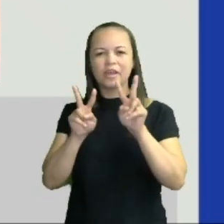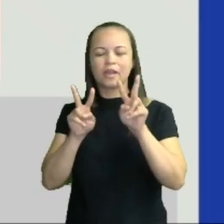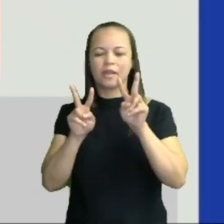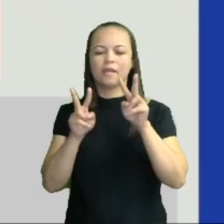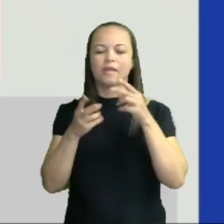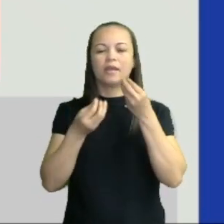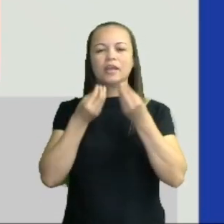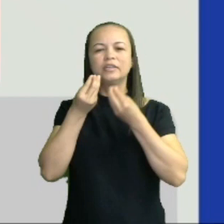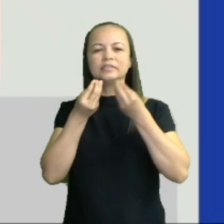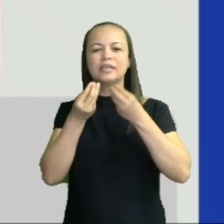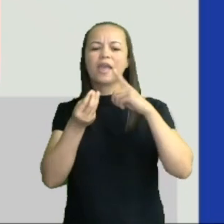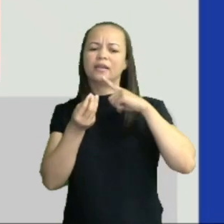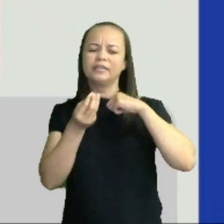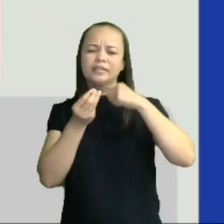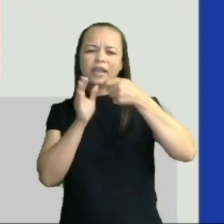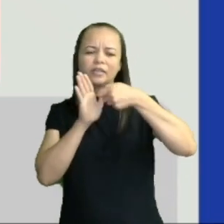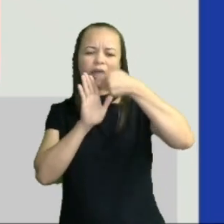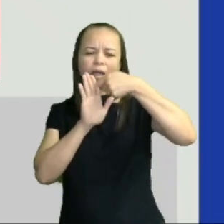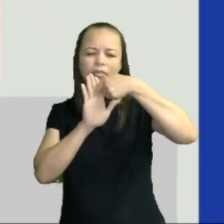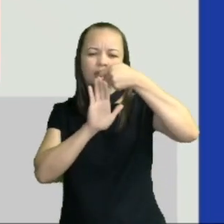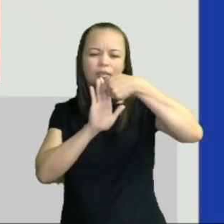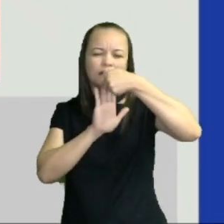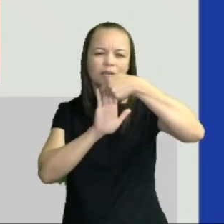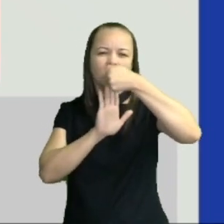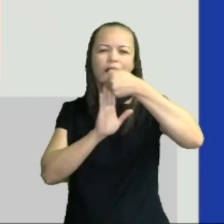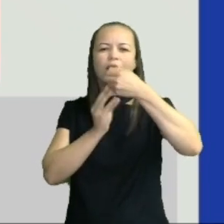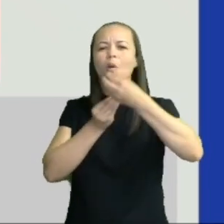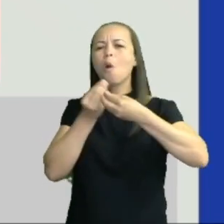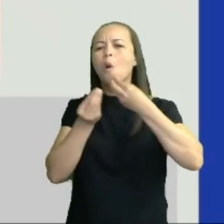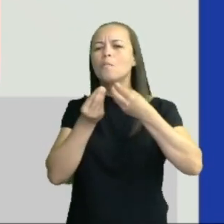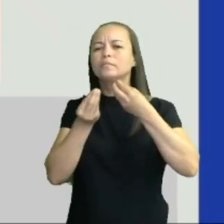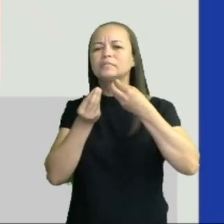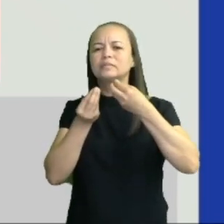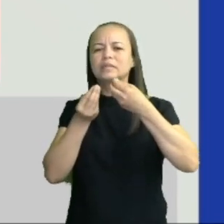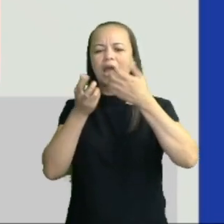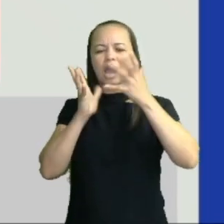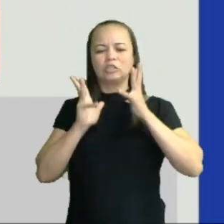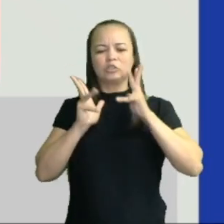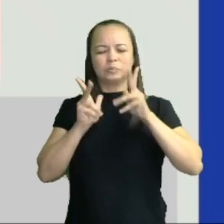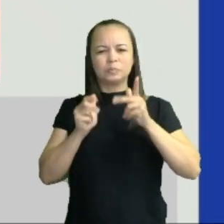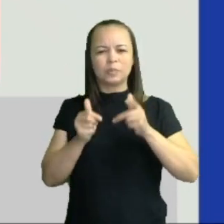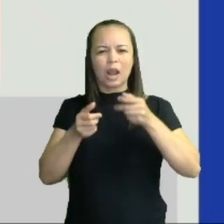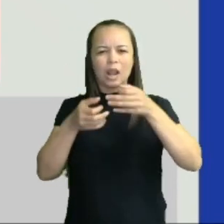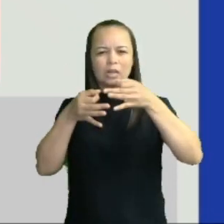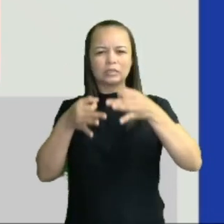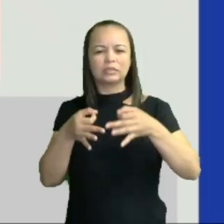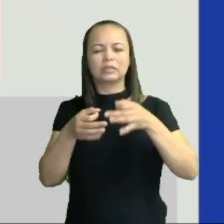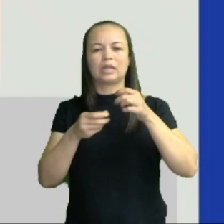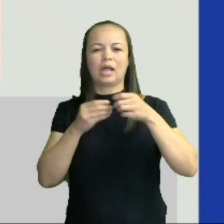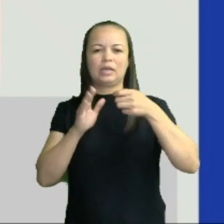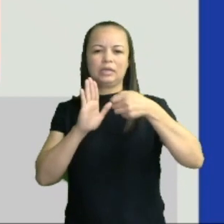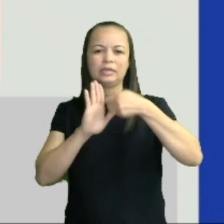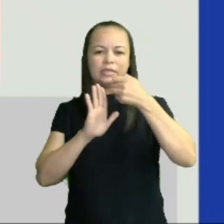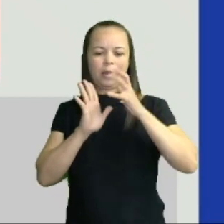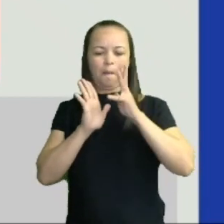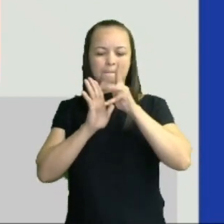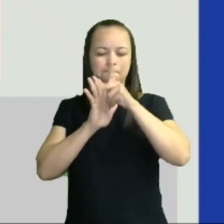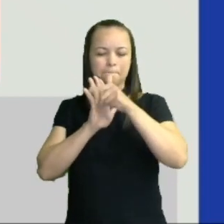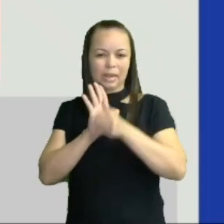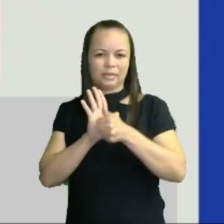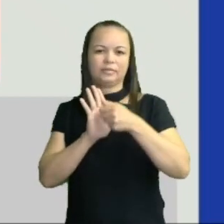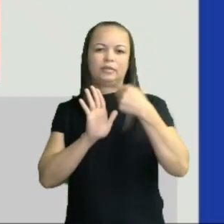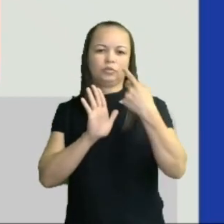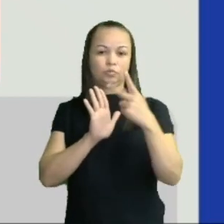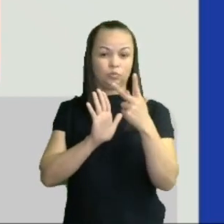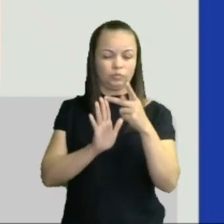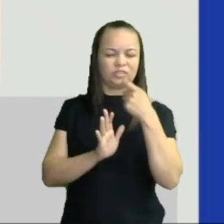tem utensílios especializados na limpeza do seu dente e vai tirar toda